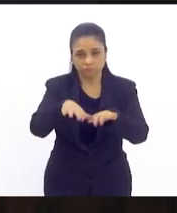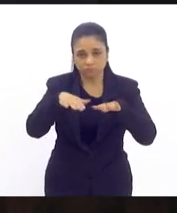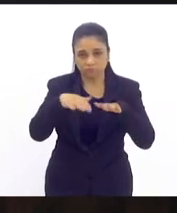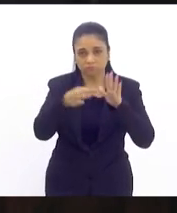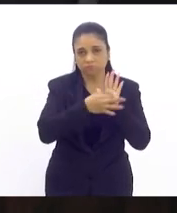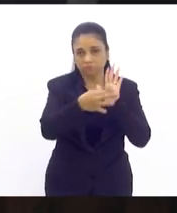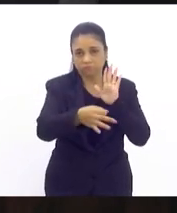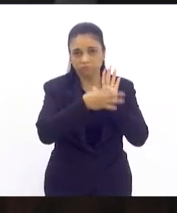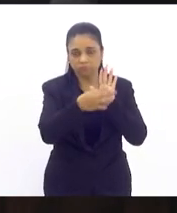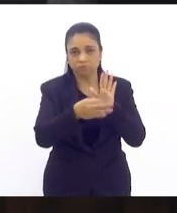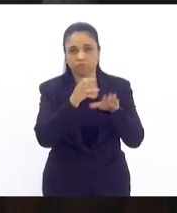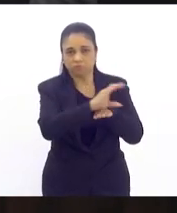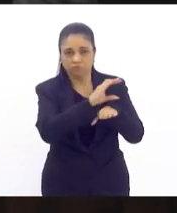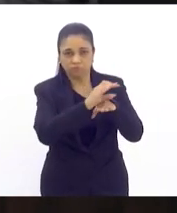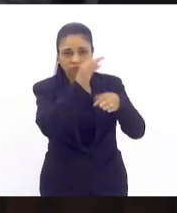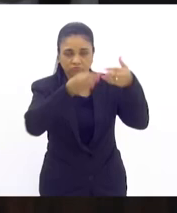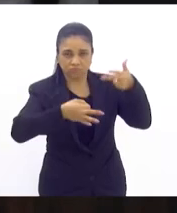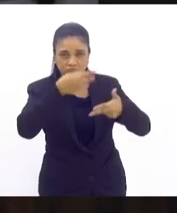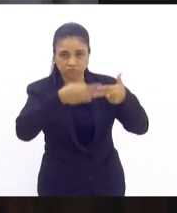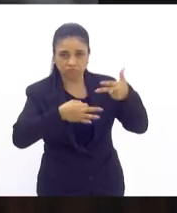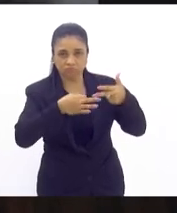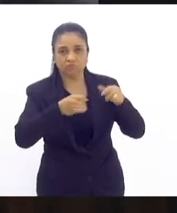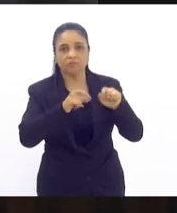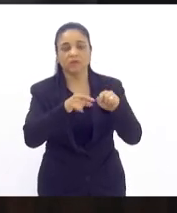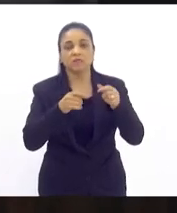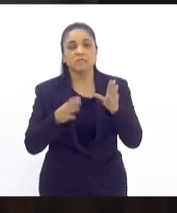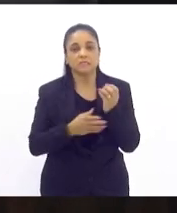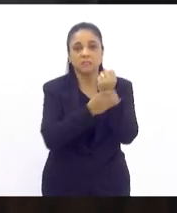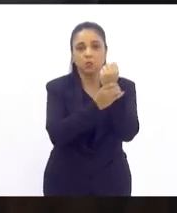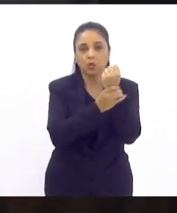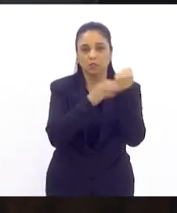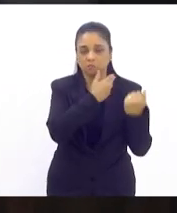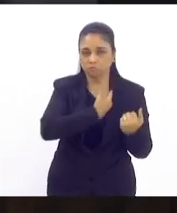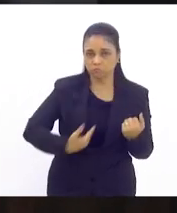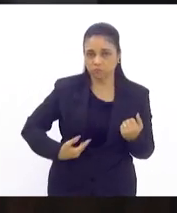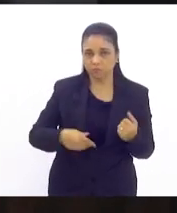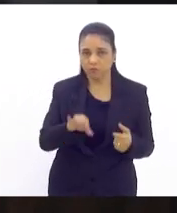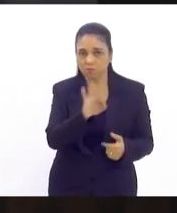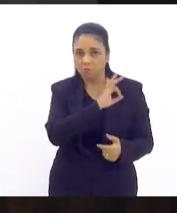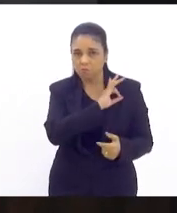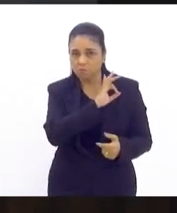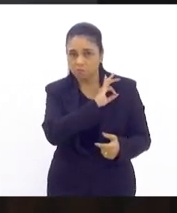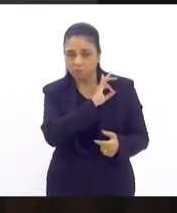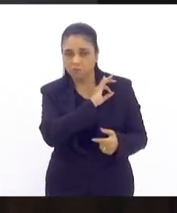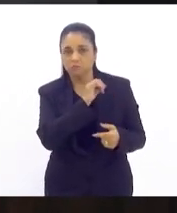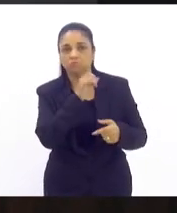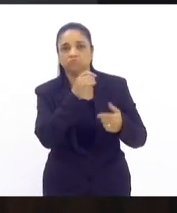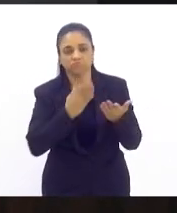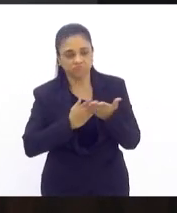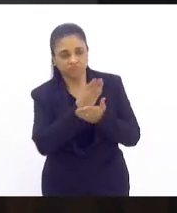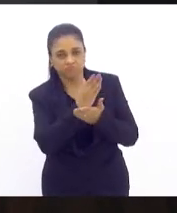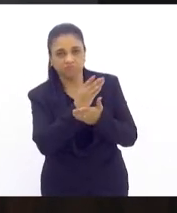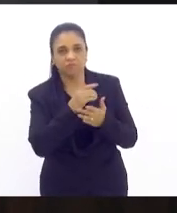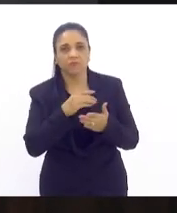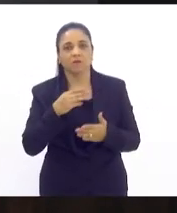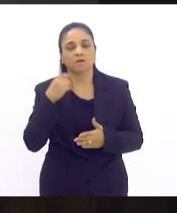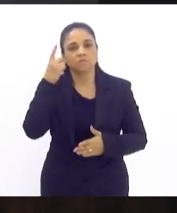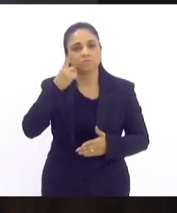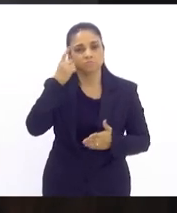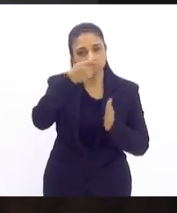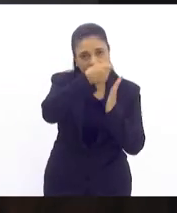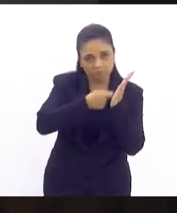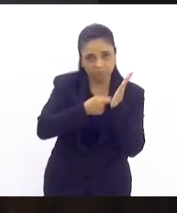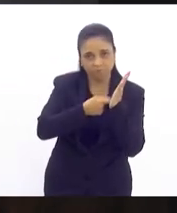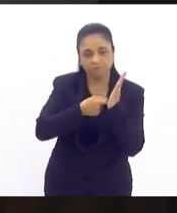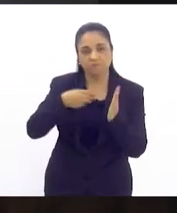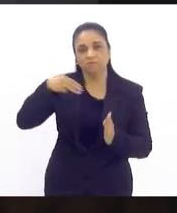comissões de constituição e justiça favorável de Segurança Pública assuntos de polícia favorável relatores deputados Márcio Pacheco e